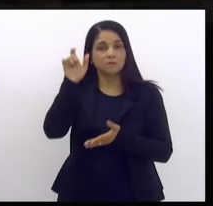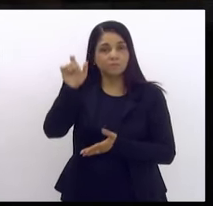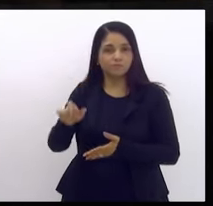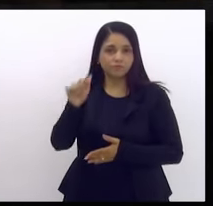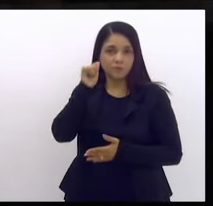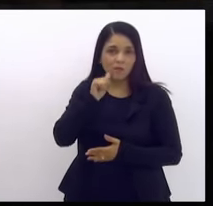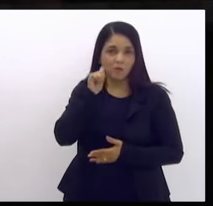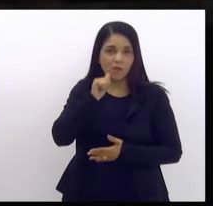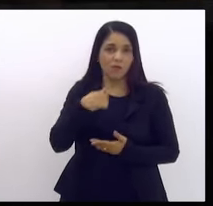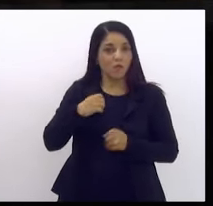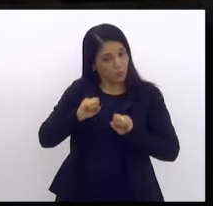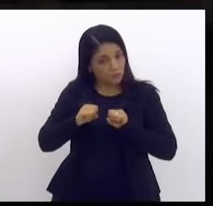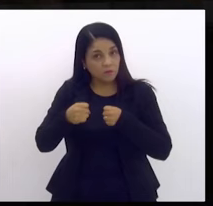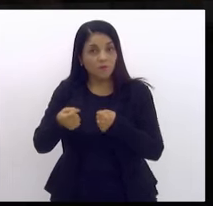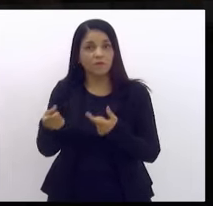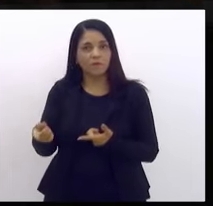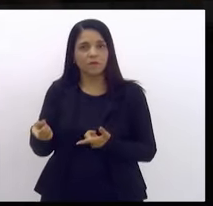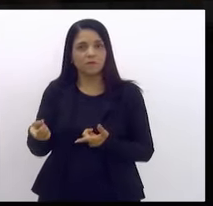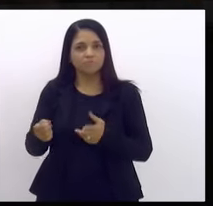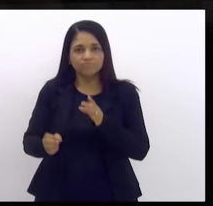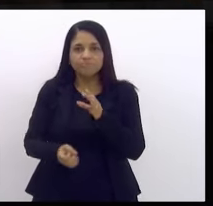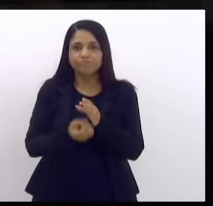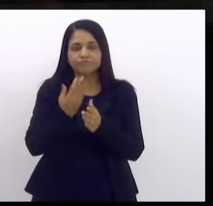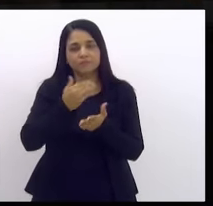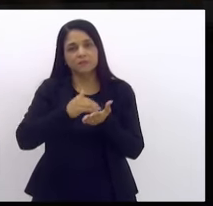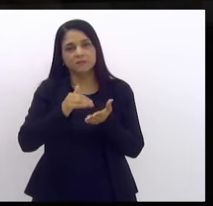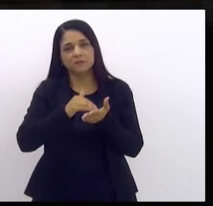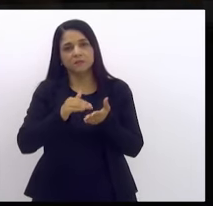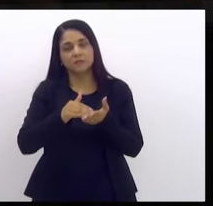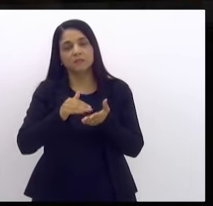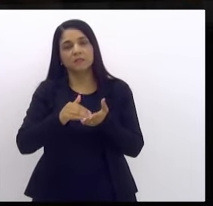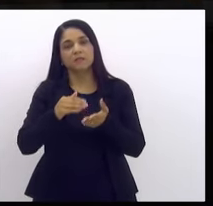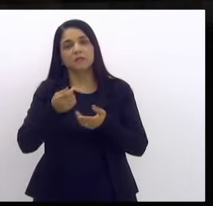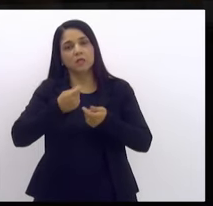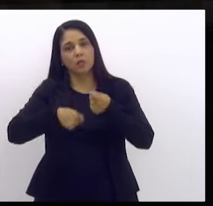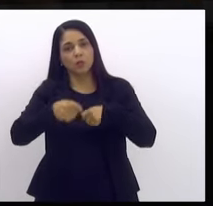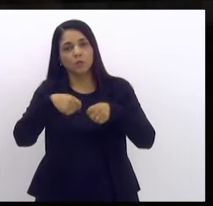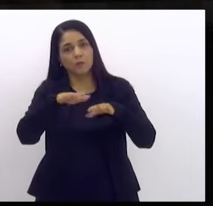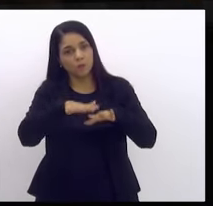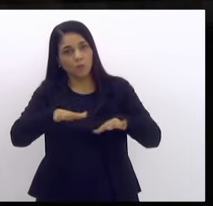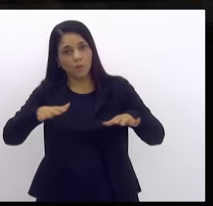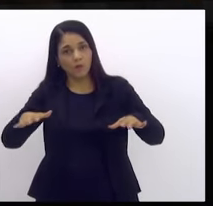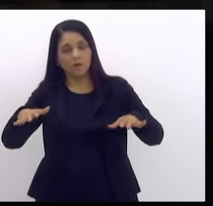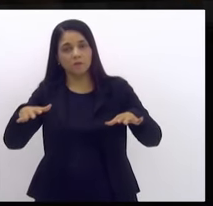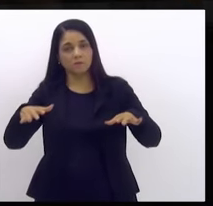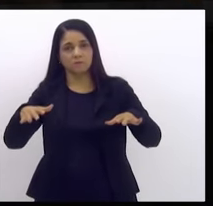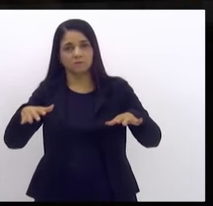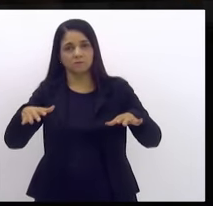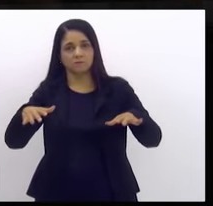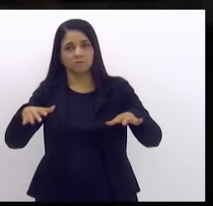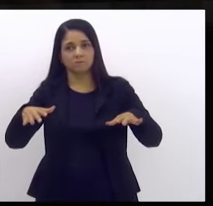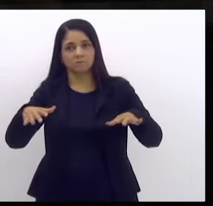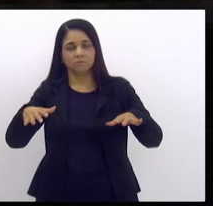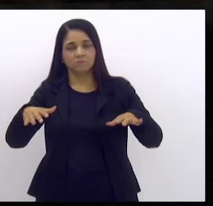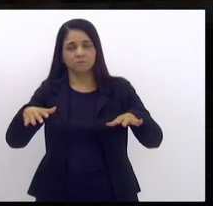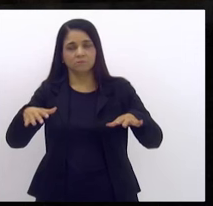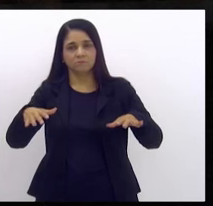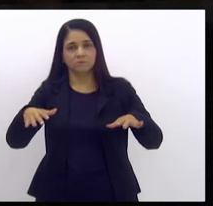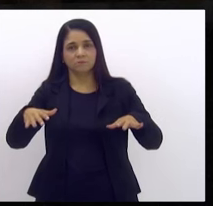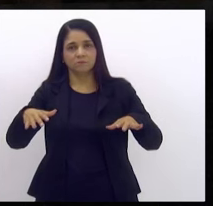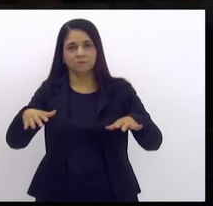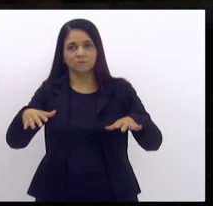Eu sou um defensor da Secretaria da Economia do Mar, até porque somos originários,